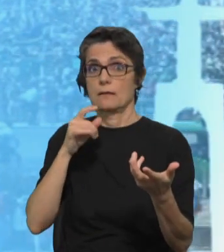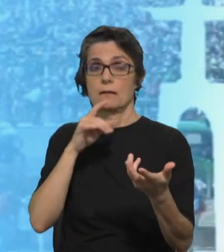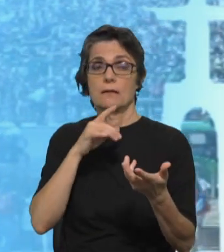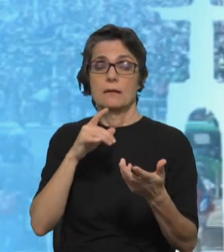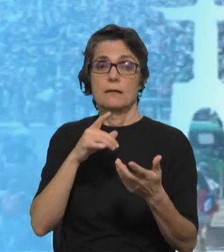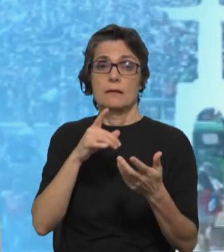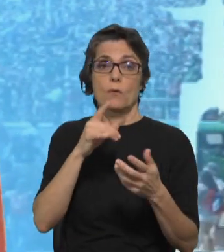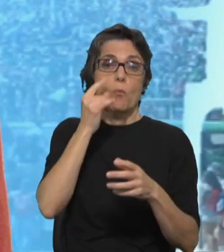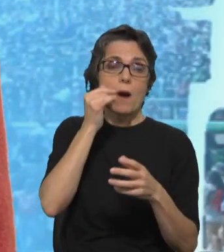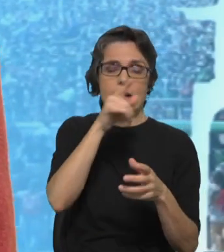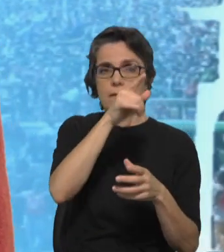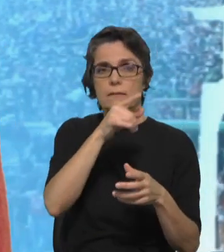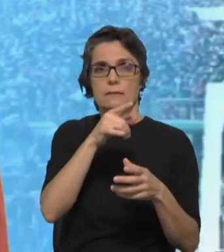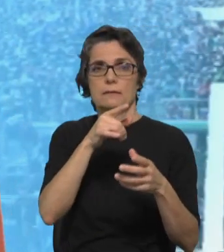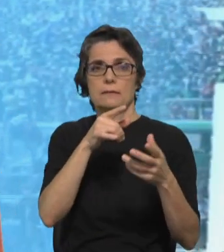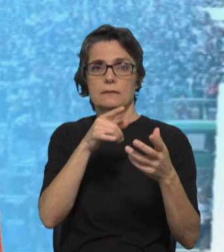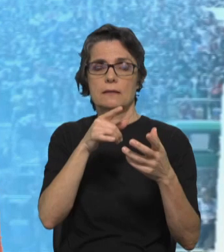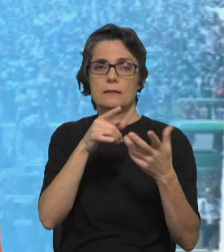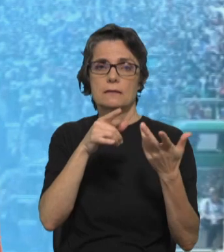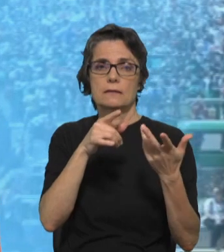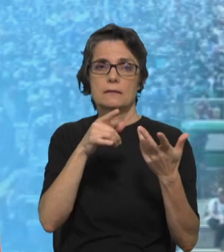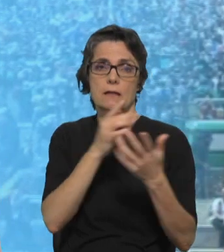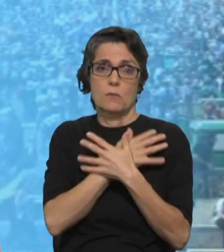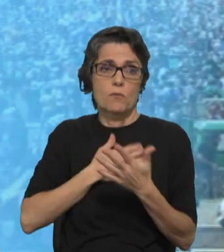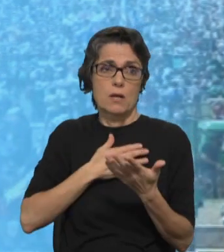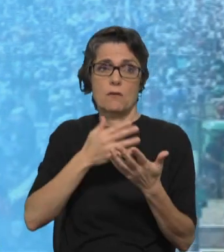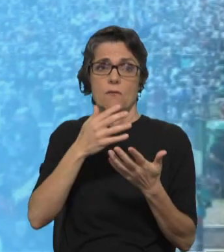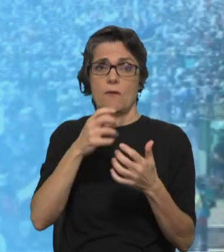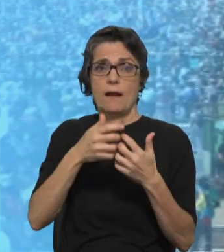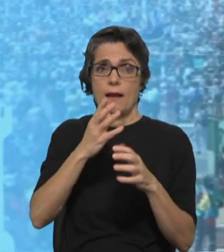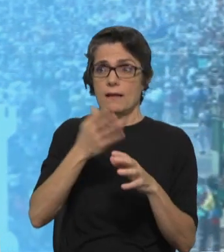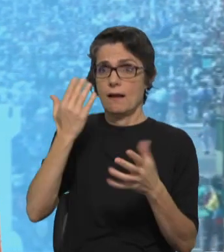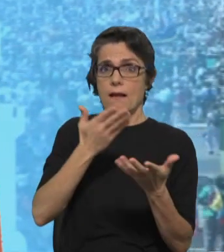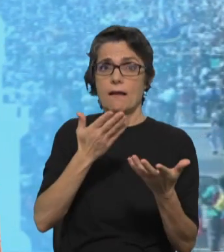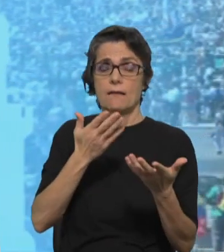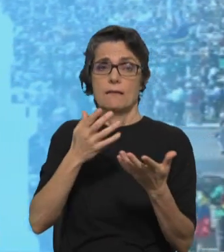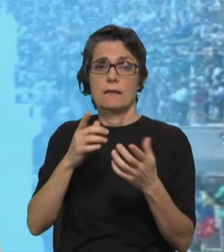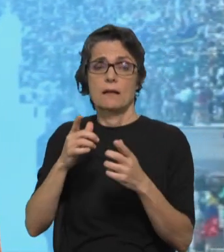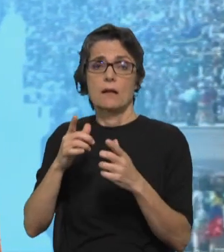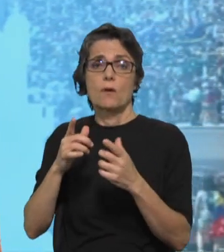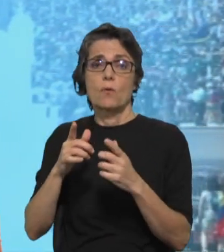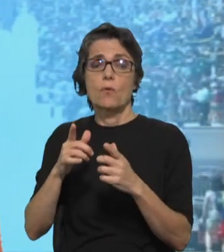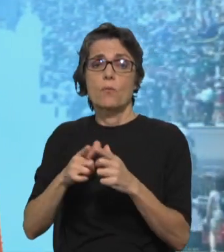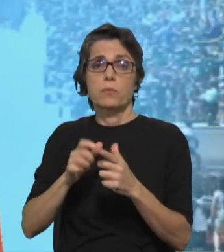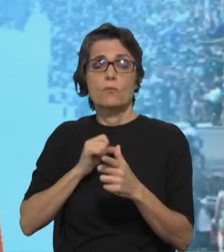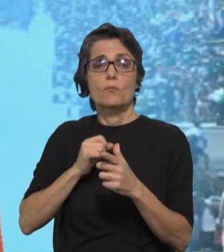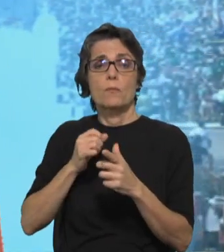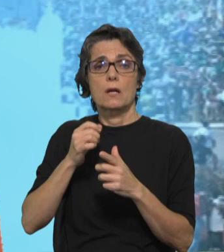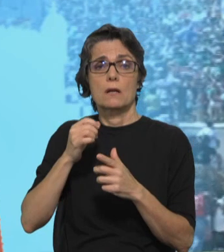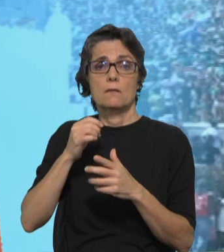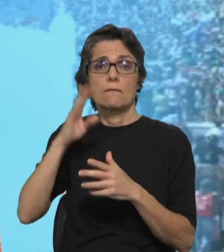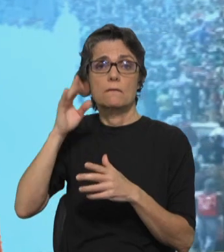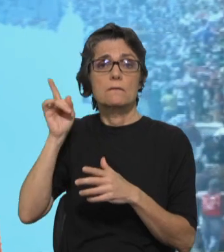na guerra ou tinham estado na guerra. Os meus primos mais velhos estavam na guerra. Portanto,